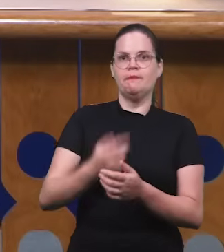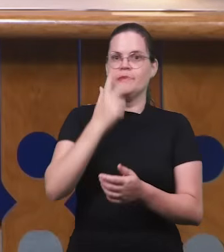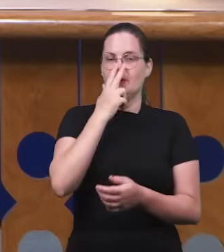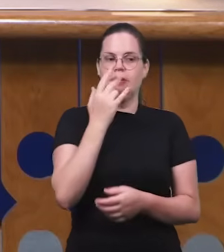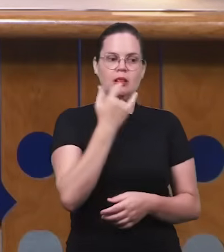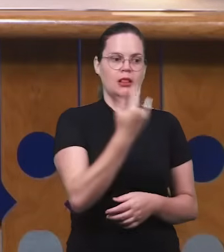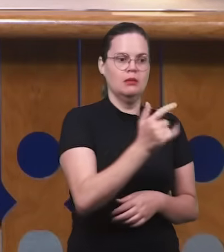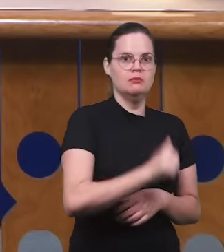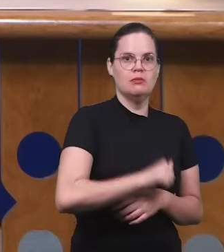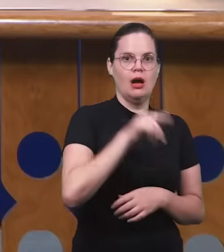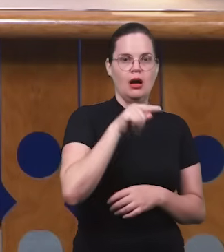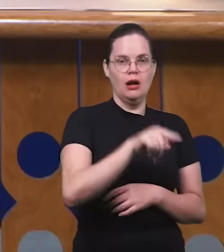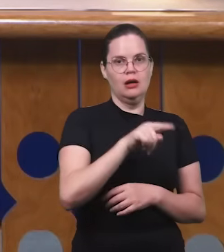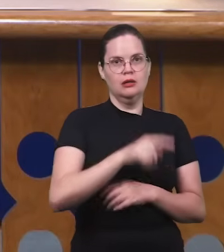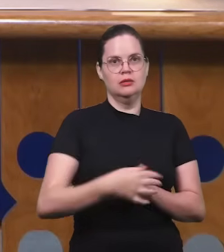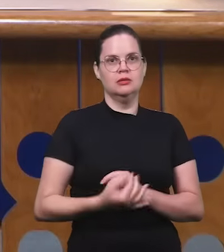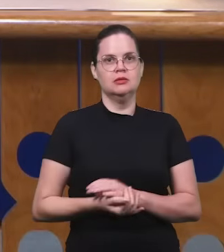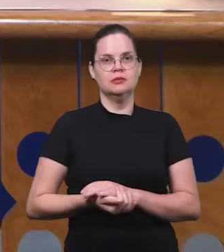imprimido nesses dias,